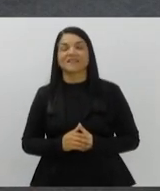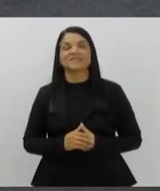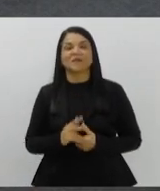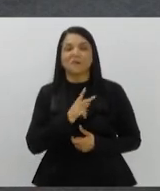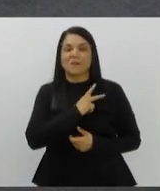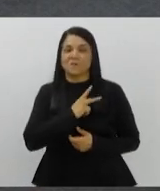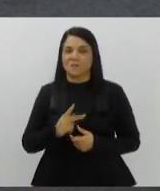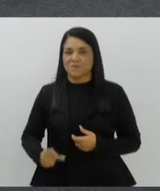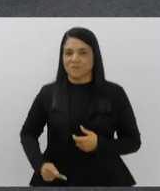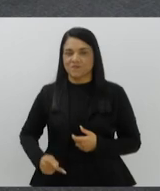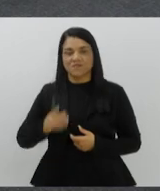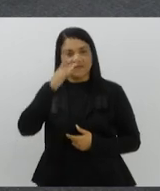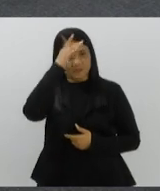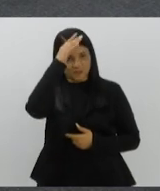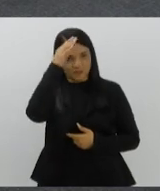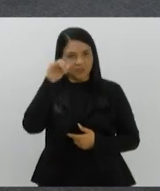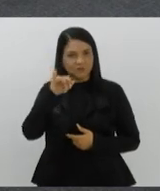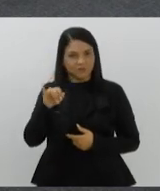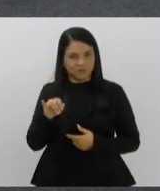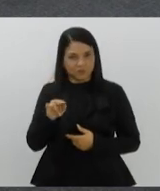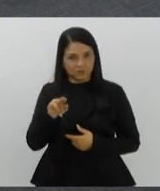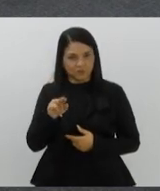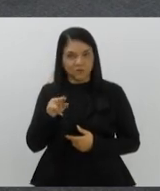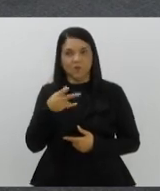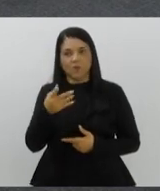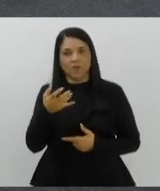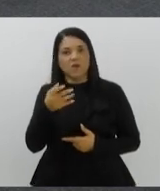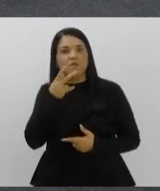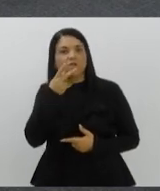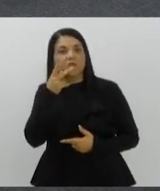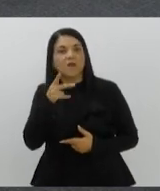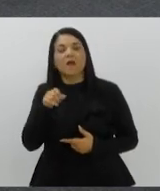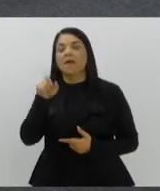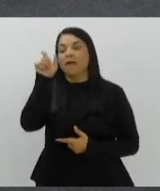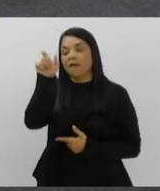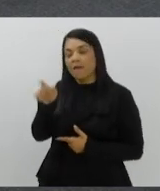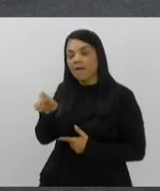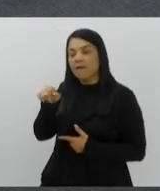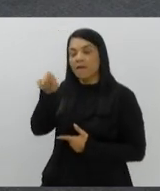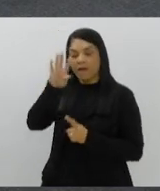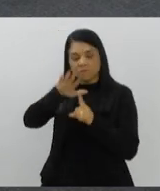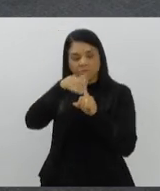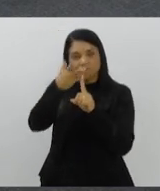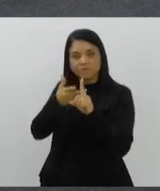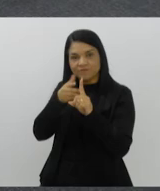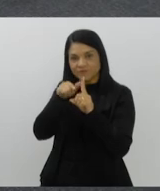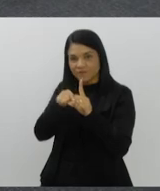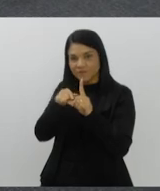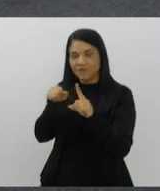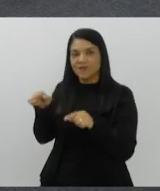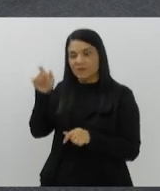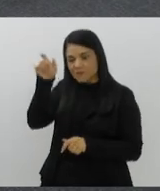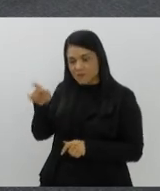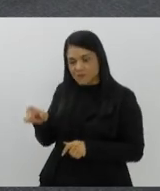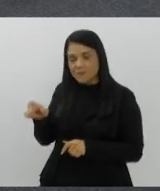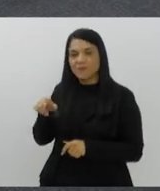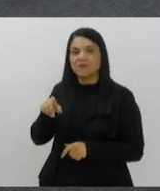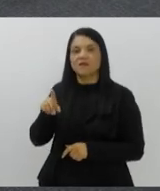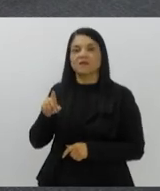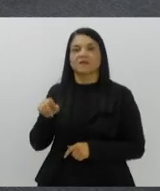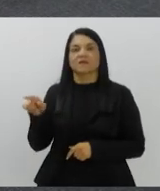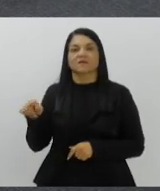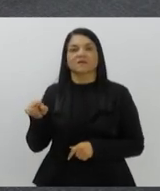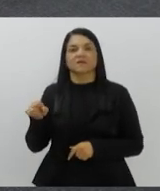Presidente, deputada Tia Ju, queria apenas dizer quem é a Wanda Dark, que a gente está homenageando. Ela é uma especialista em saúde